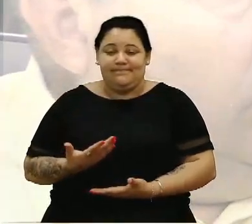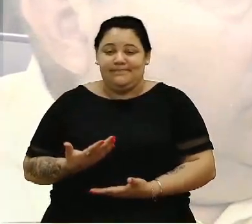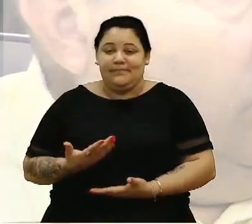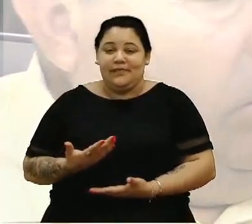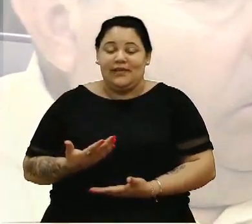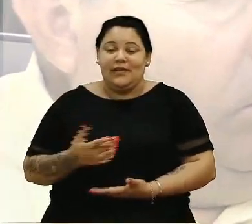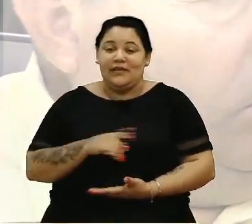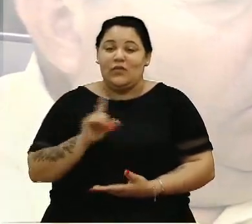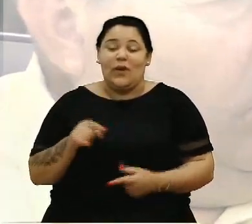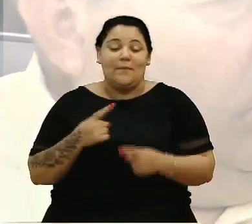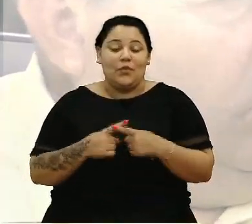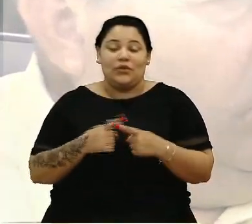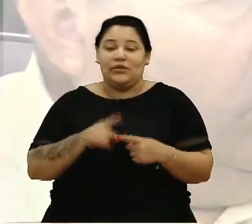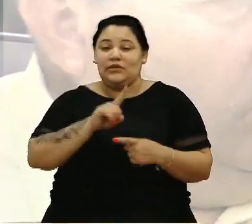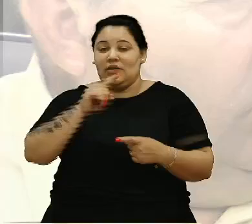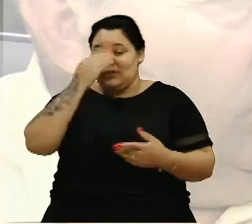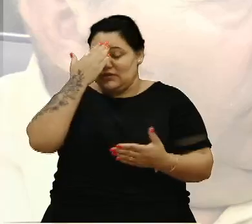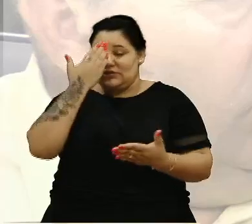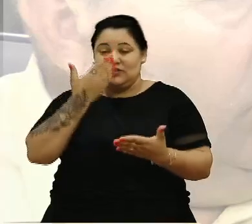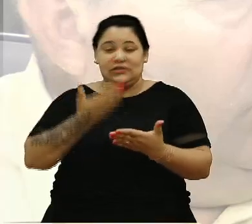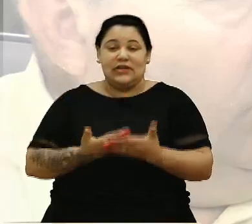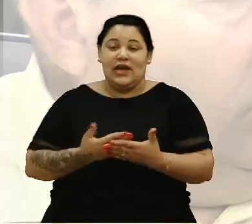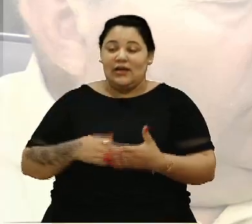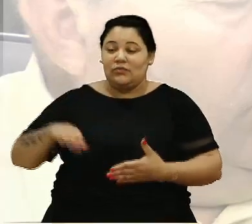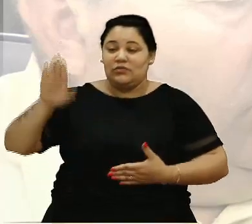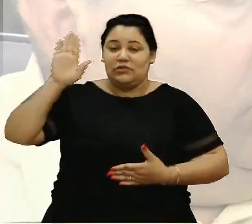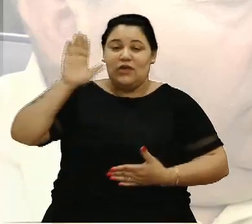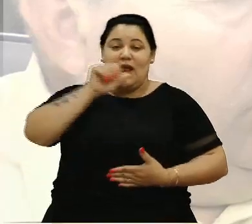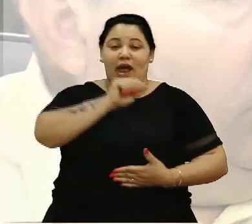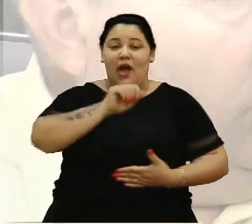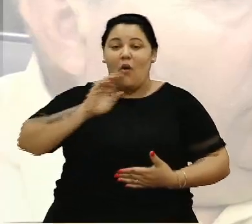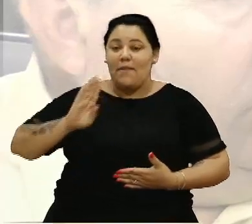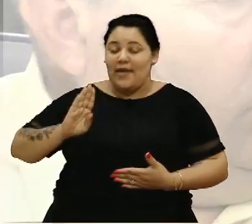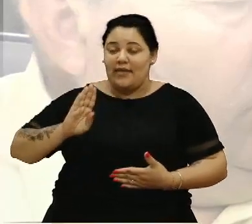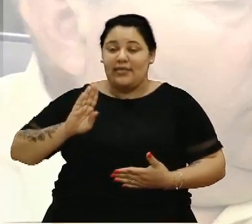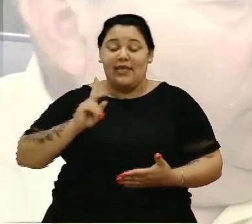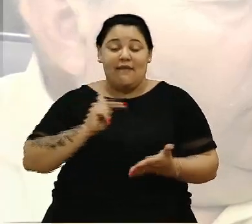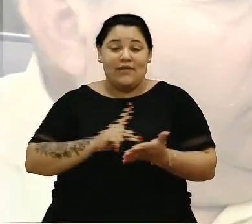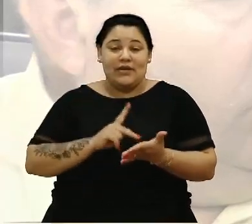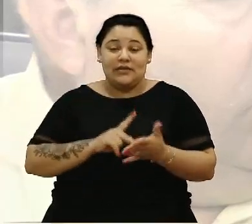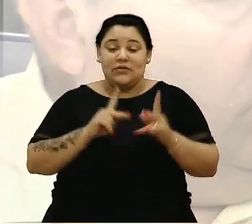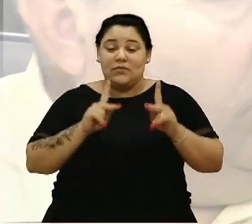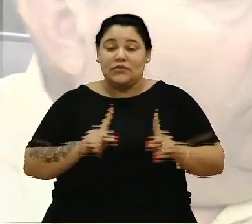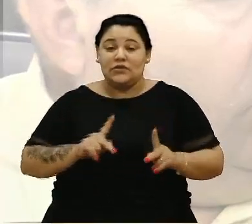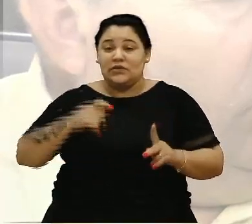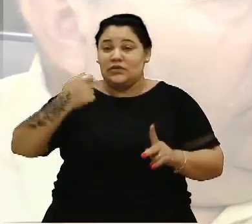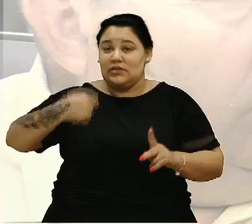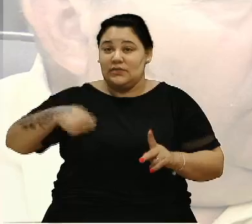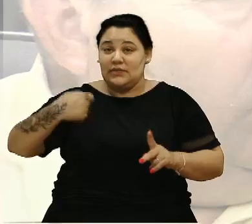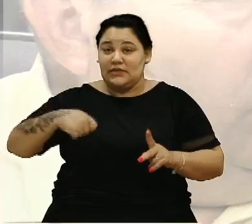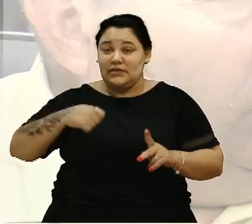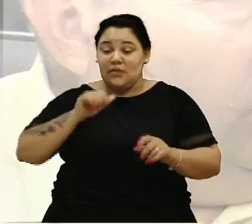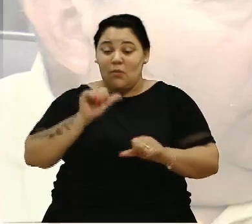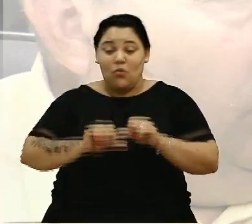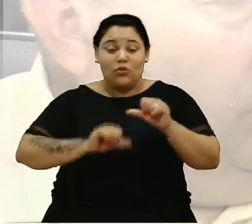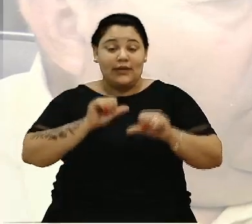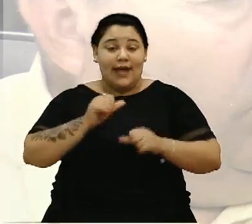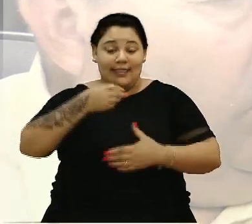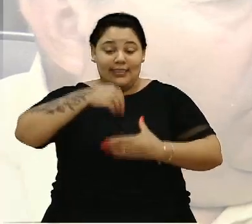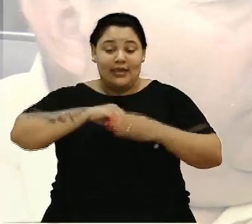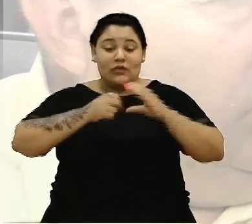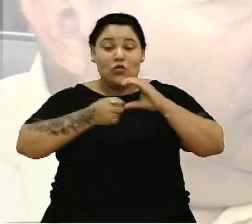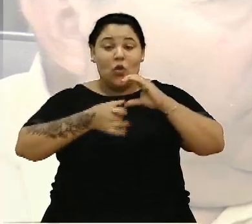porque elas não acreditaram numa candidatura A ou B. São pessoas que precisam mudar o seu conceito